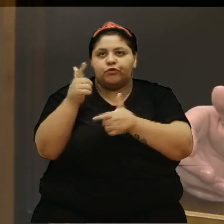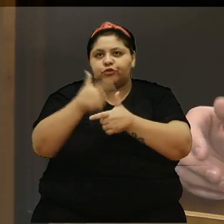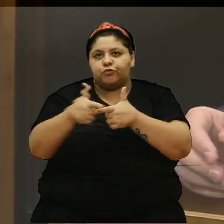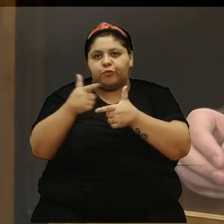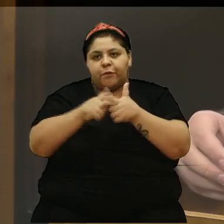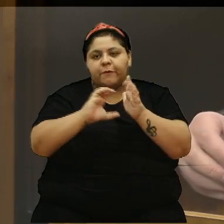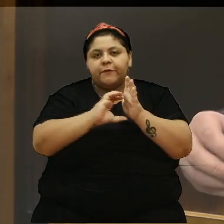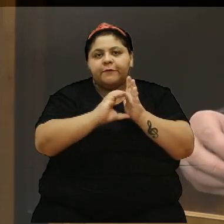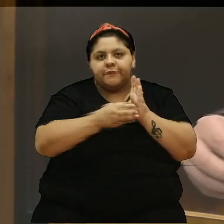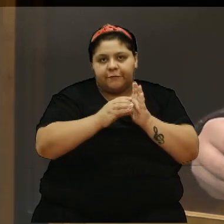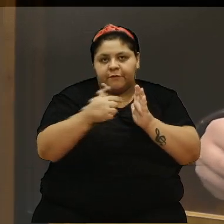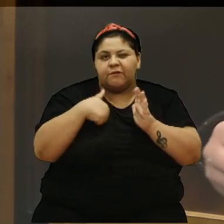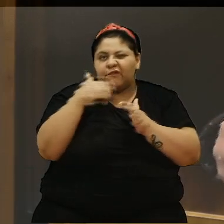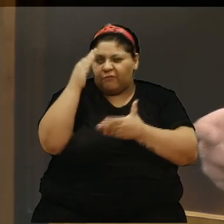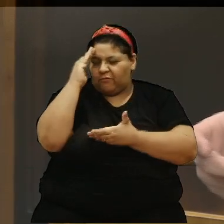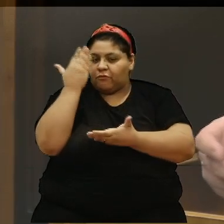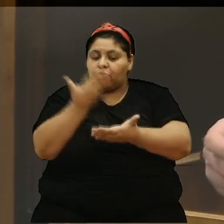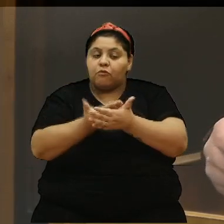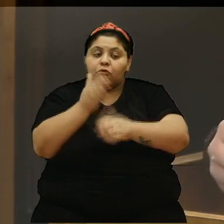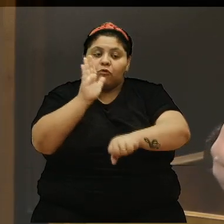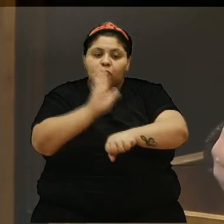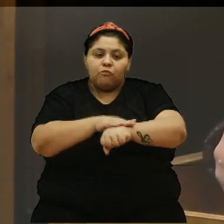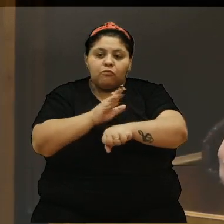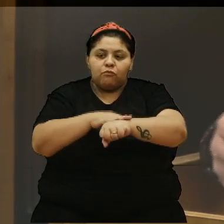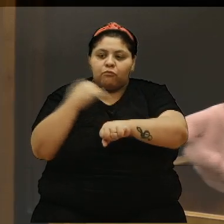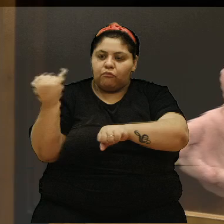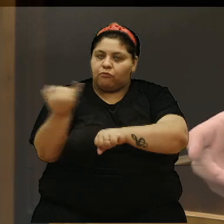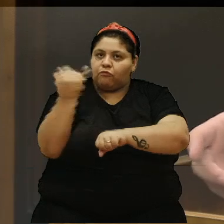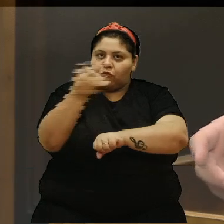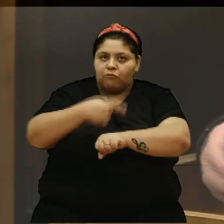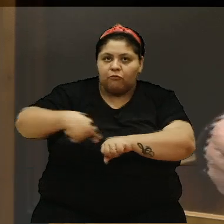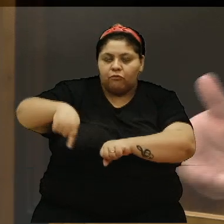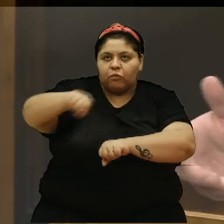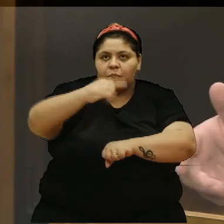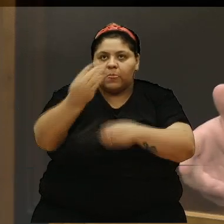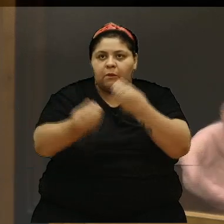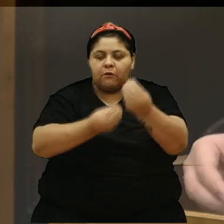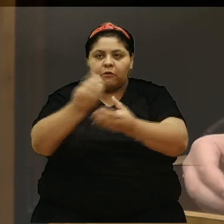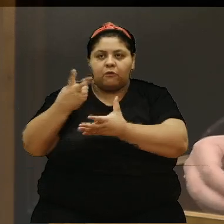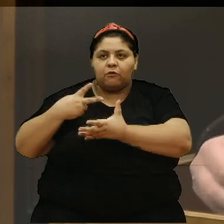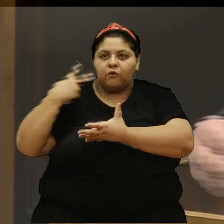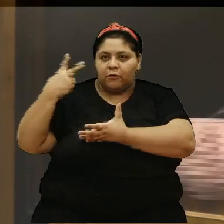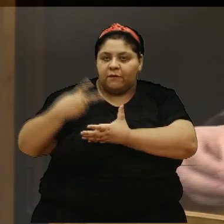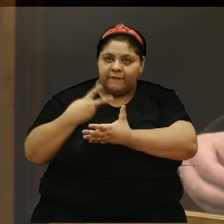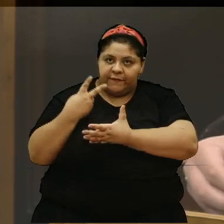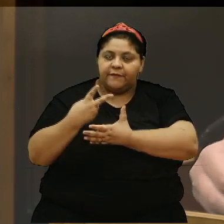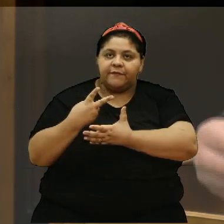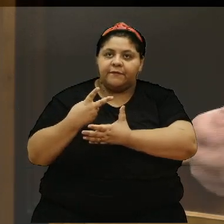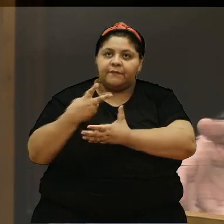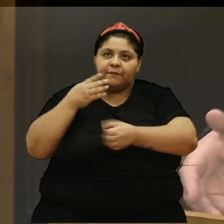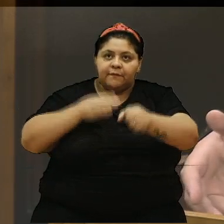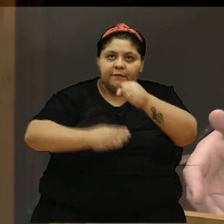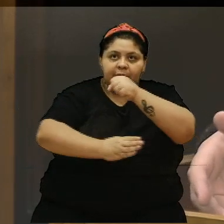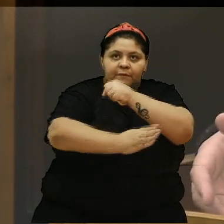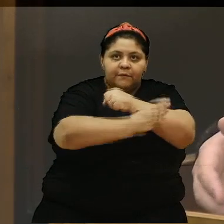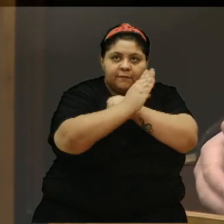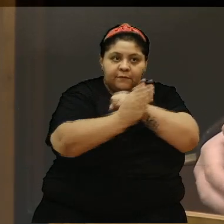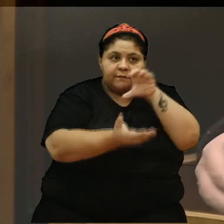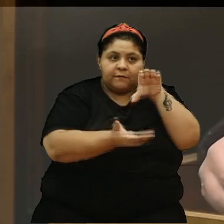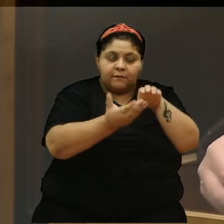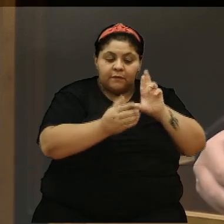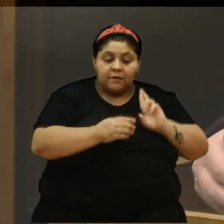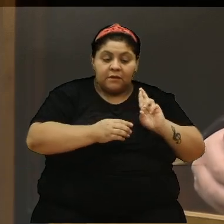que nós tenhamos, eu creio que foi um momento muito oportuno para nós, na condição de vereadores, estar lá em Brasília, representando esta